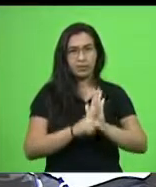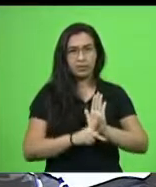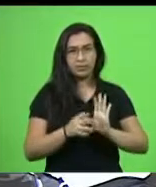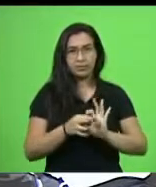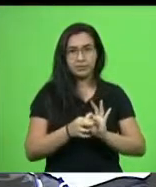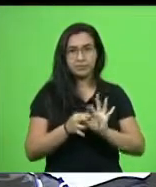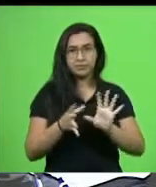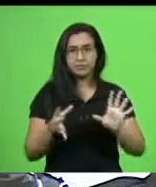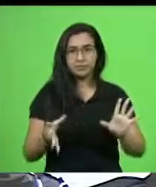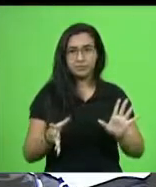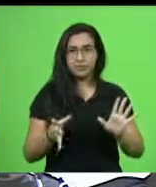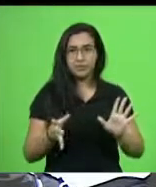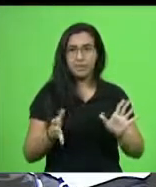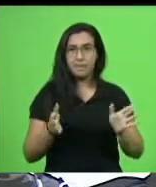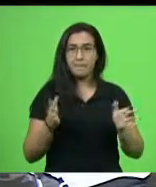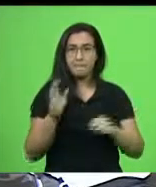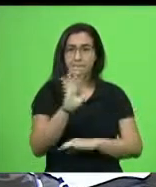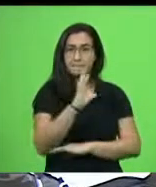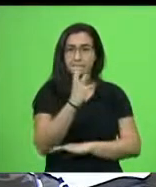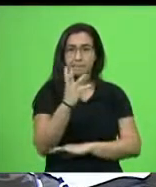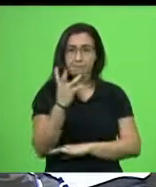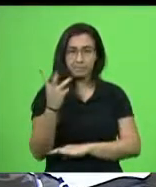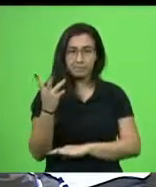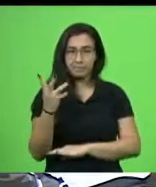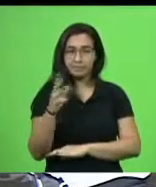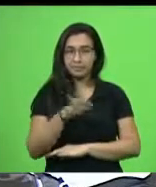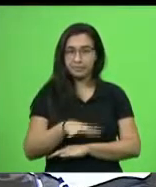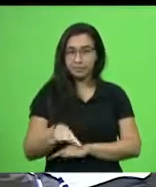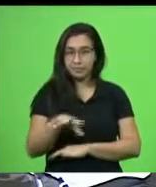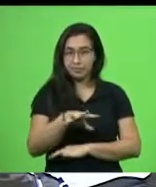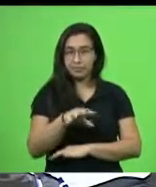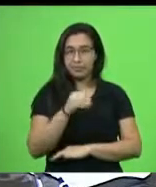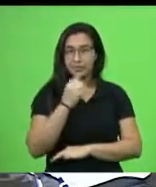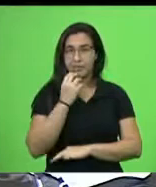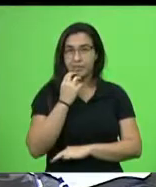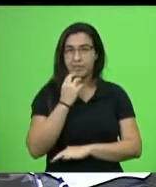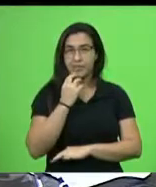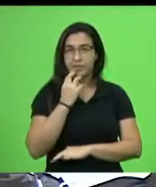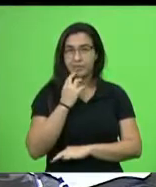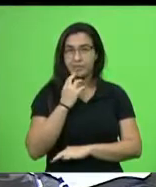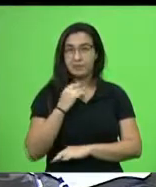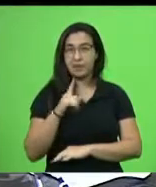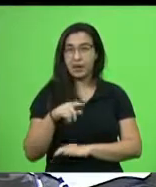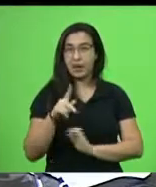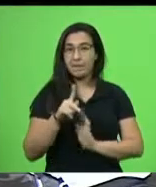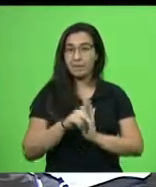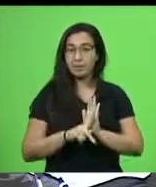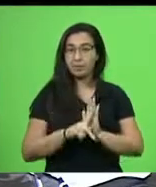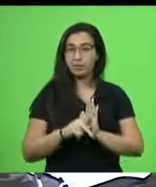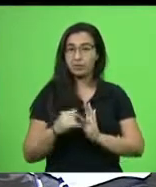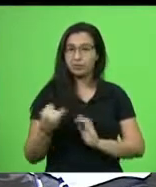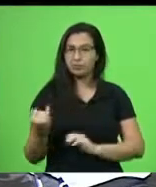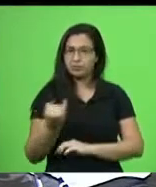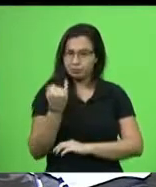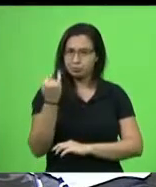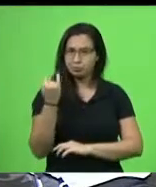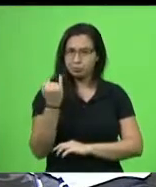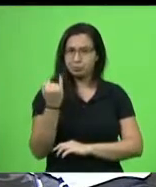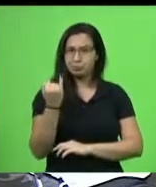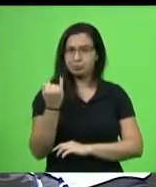ambiental autodeclaratória, por exemplo. É um projeto de suma importância